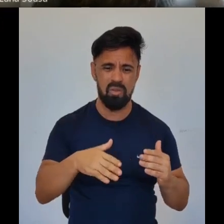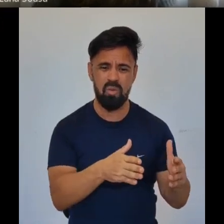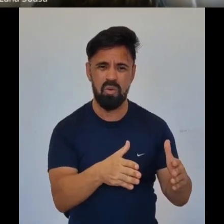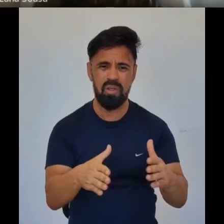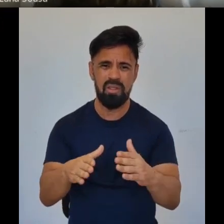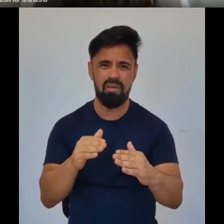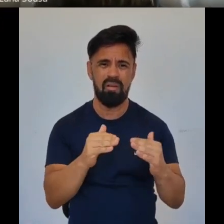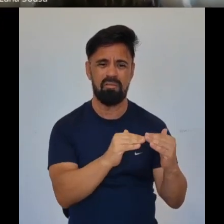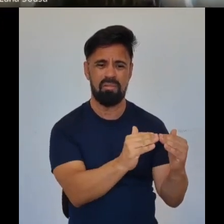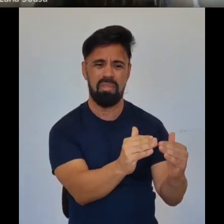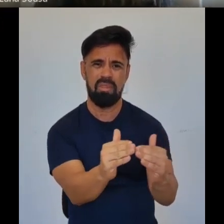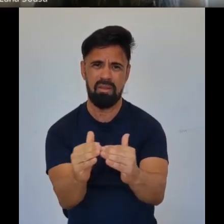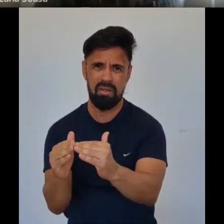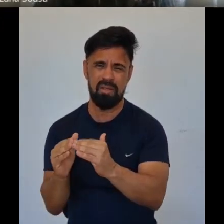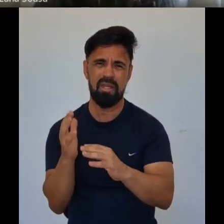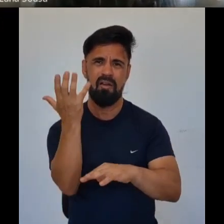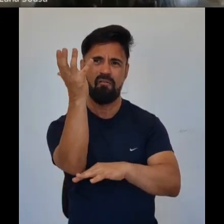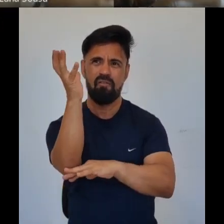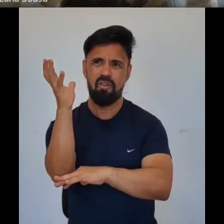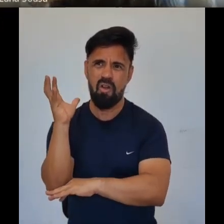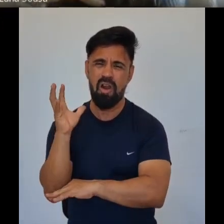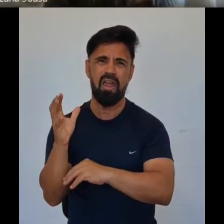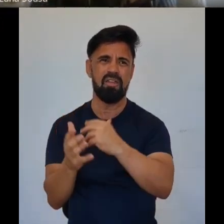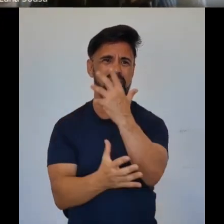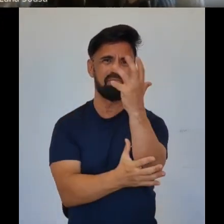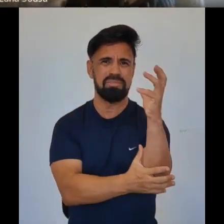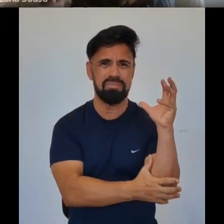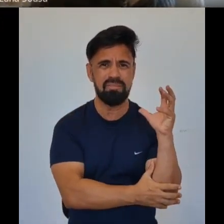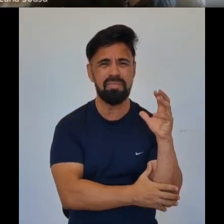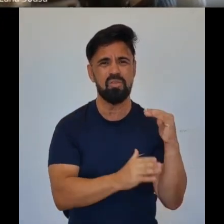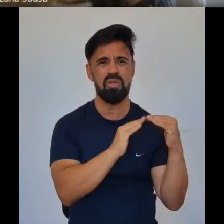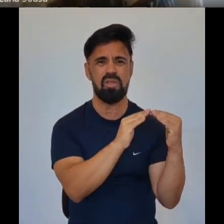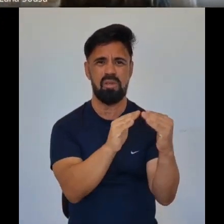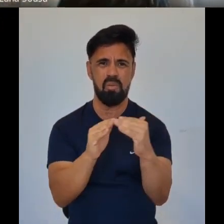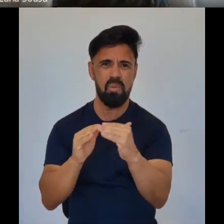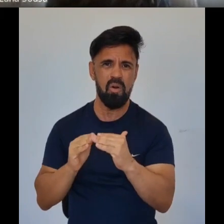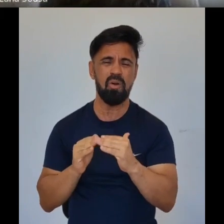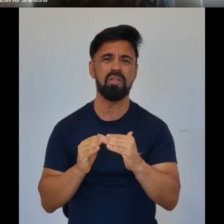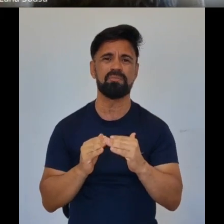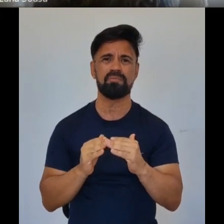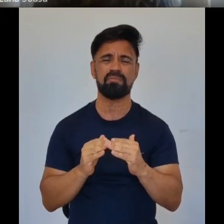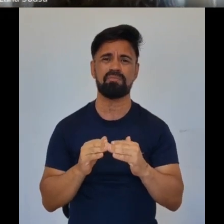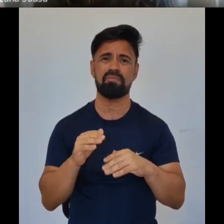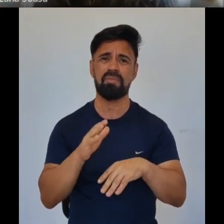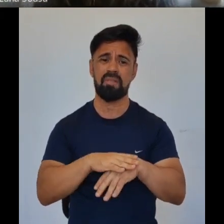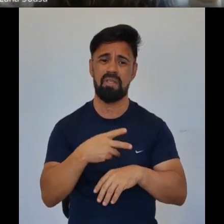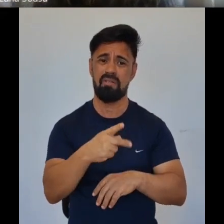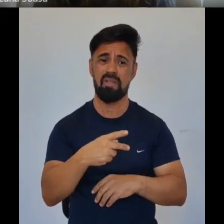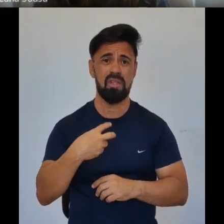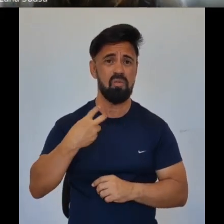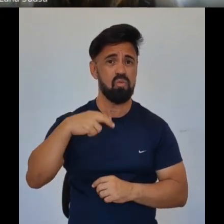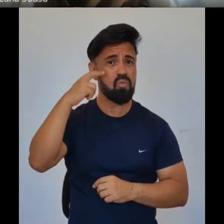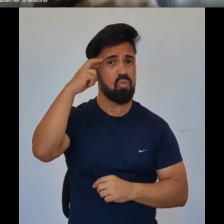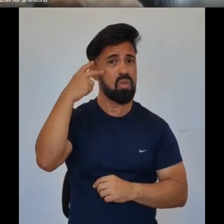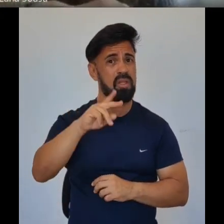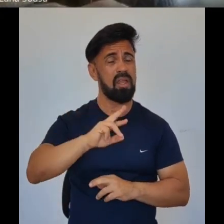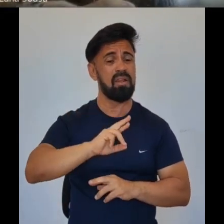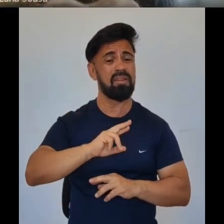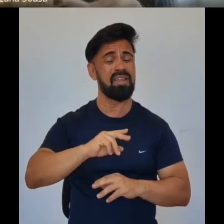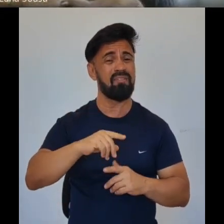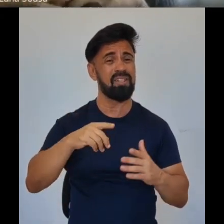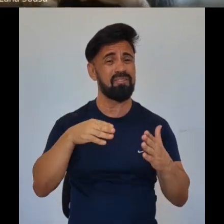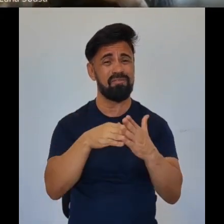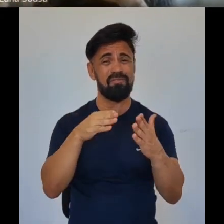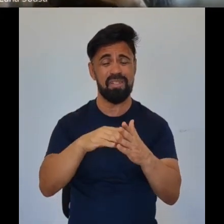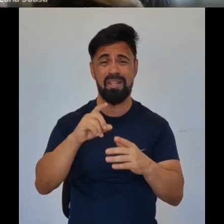das florestas, do campo, que pelo seu modo de vida e trabalho, às vezes tem uma dificuldade maior de acesso aos serviços